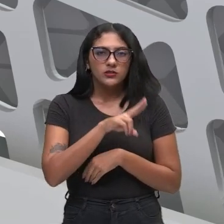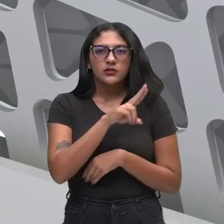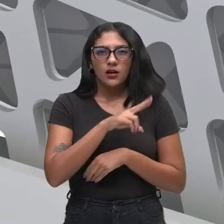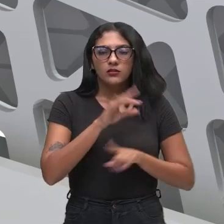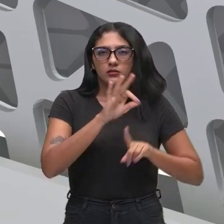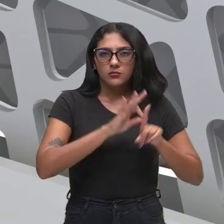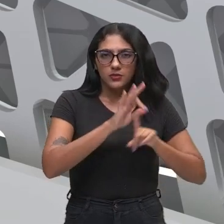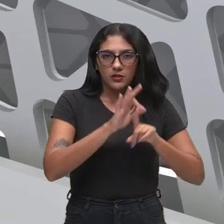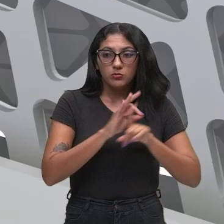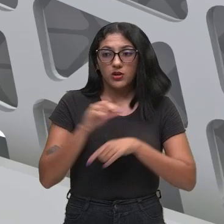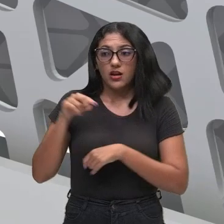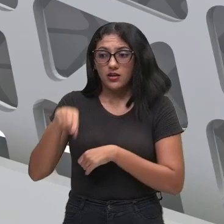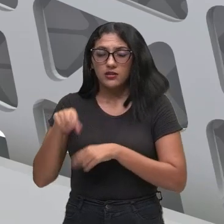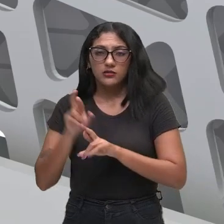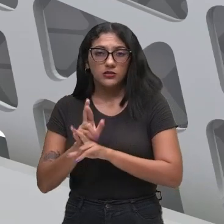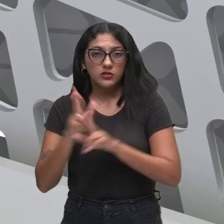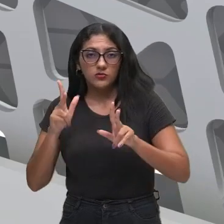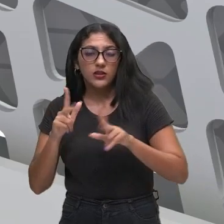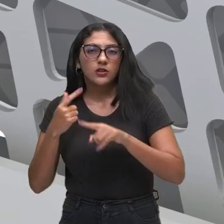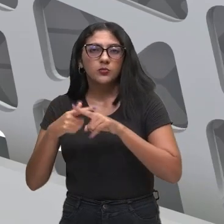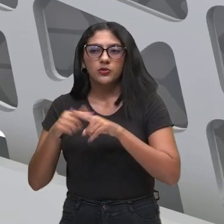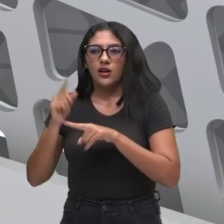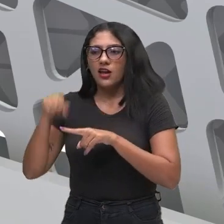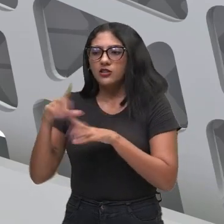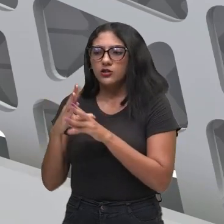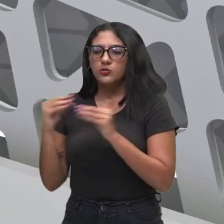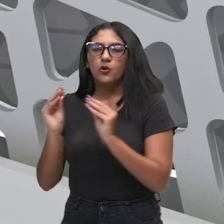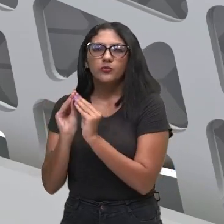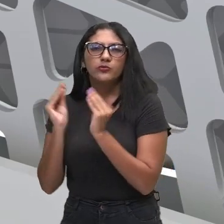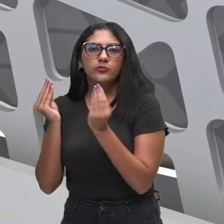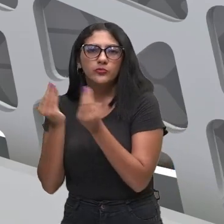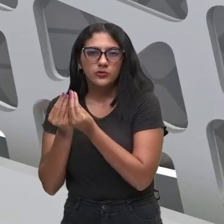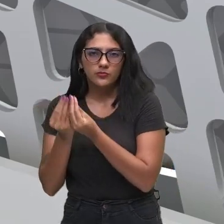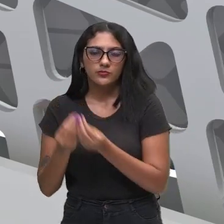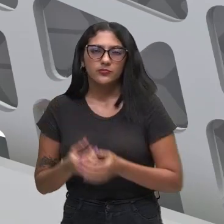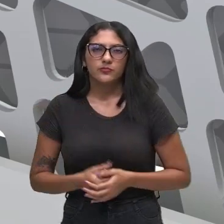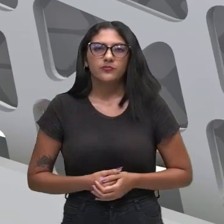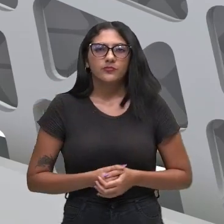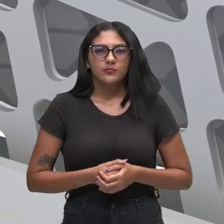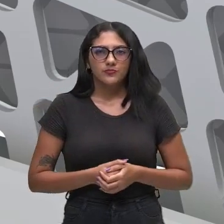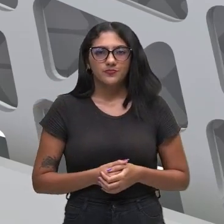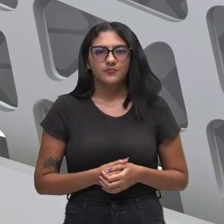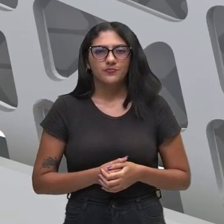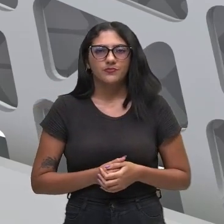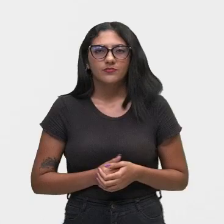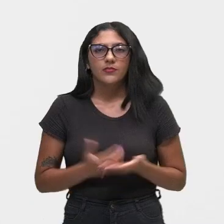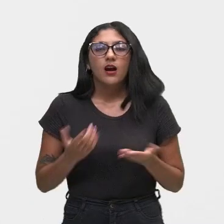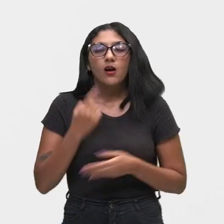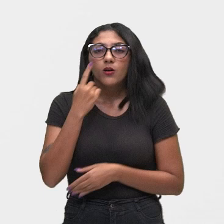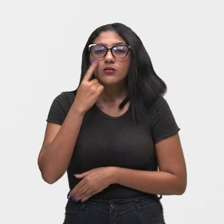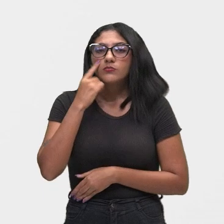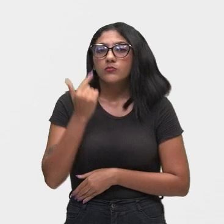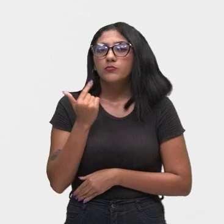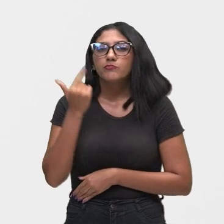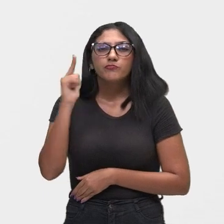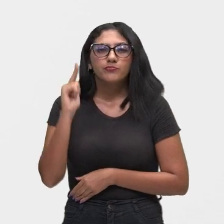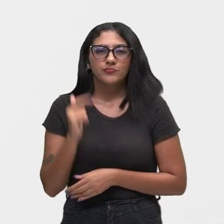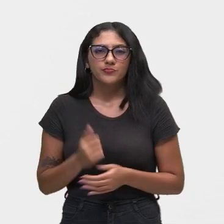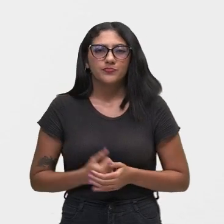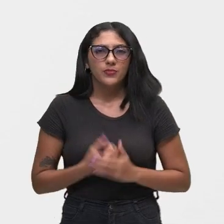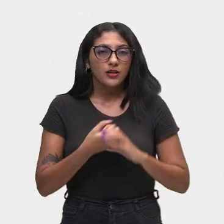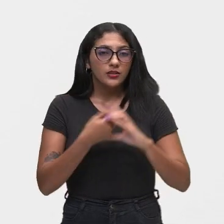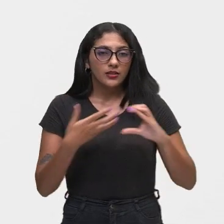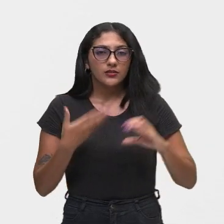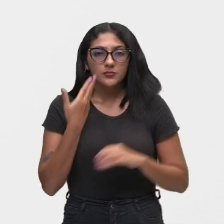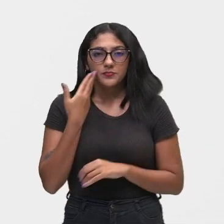envolvido nesse mecanismo, ok? Vamos ver agora um outro tipo de classificação. Vejam